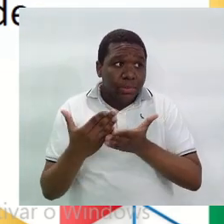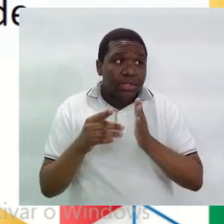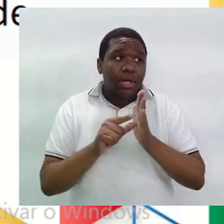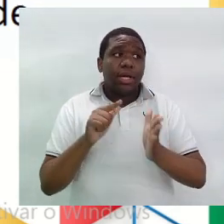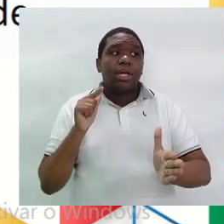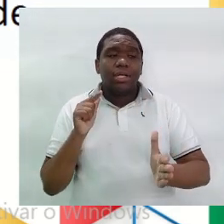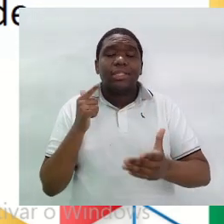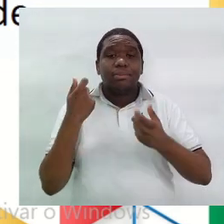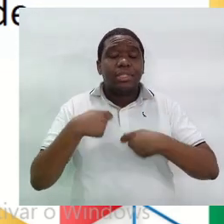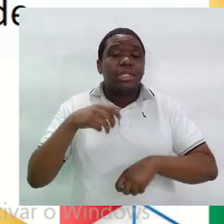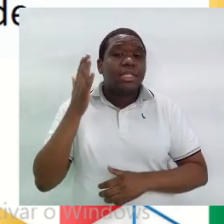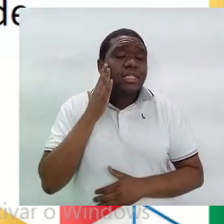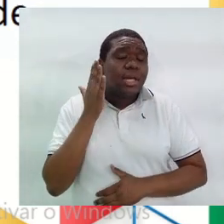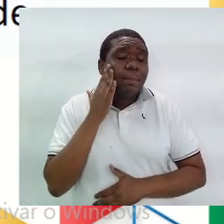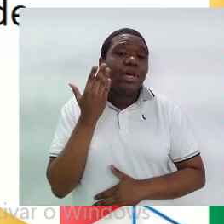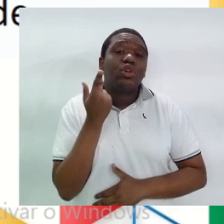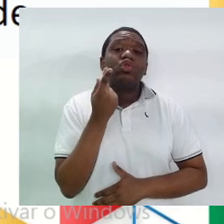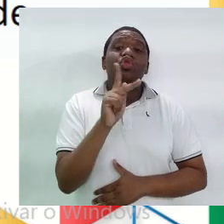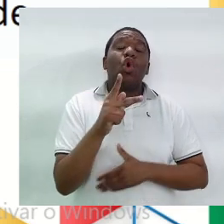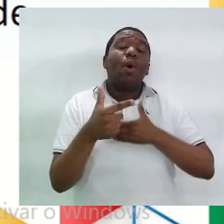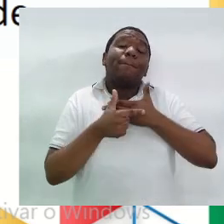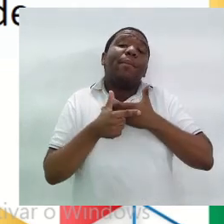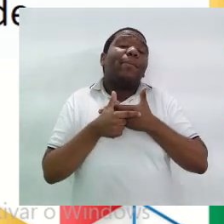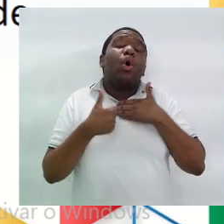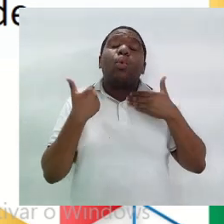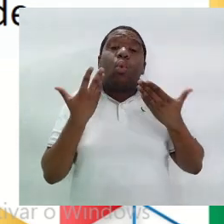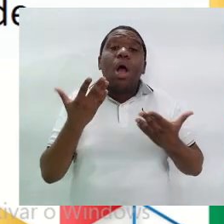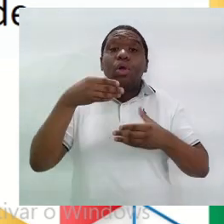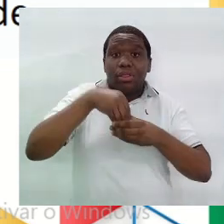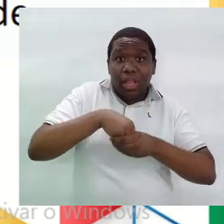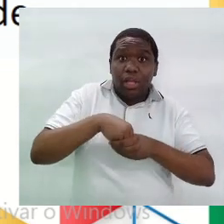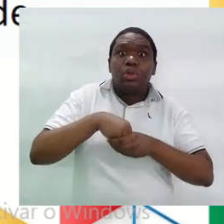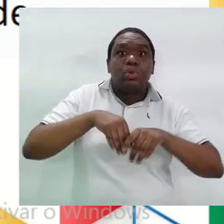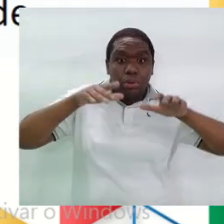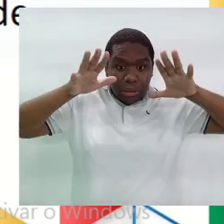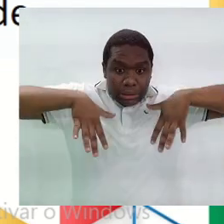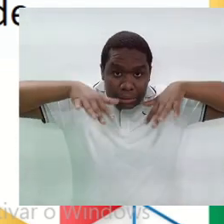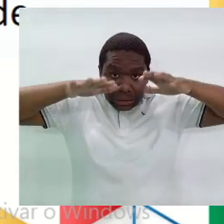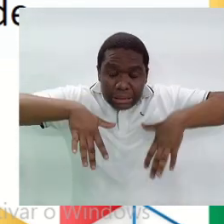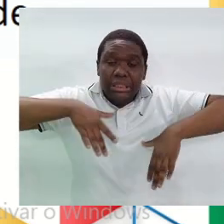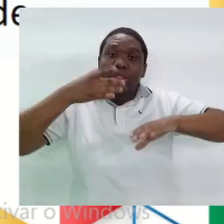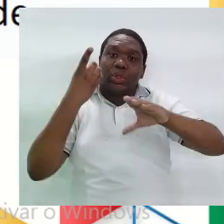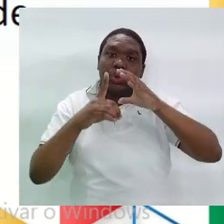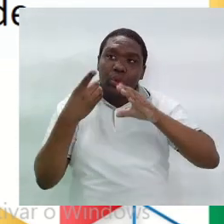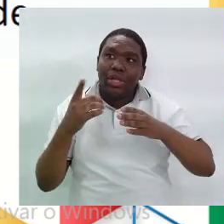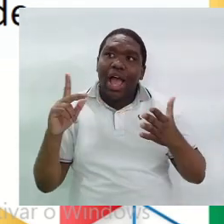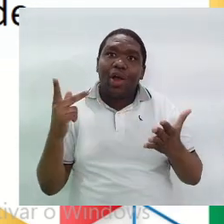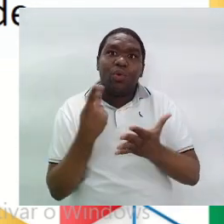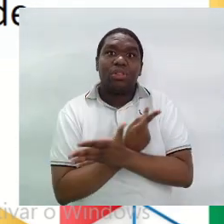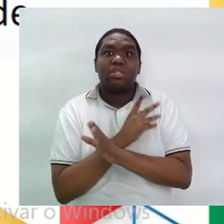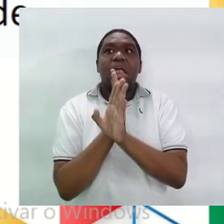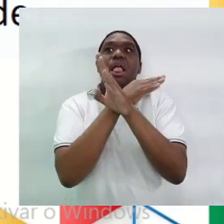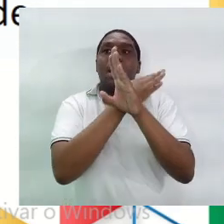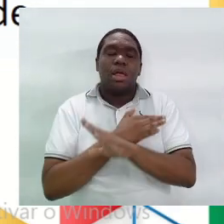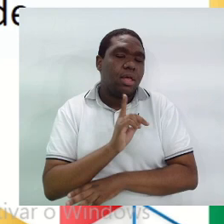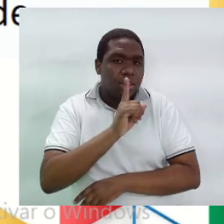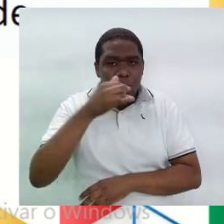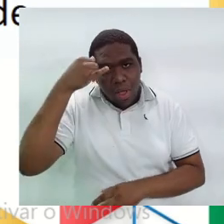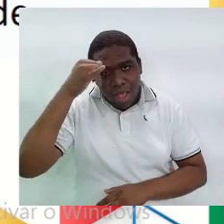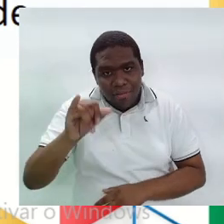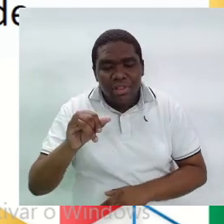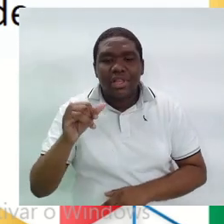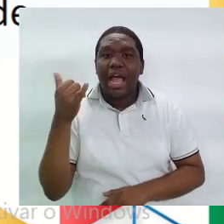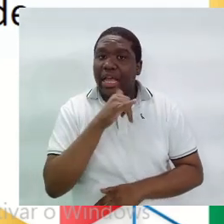do ritual, qual será a sua função dentro do ritual, para que não haja dispersão de